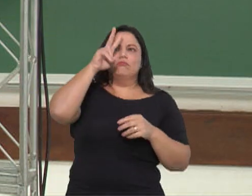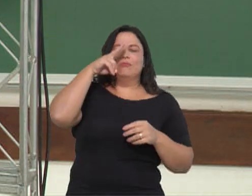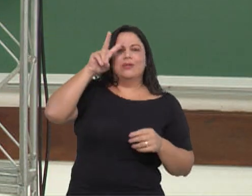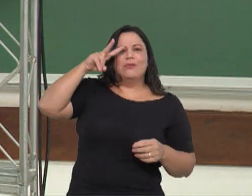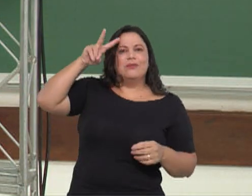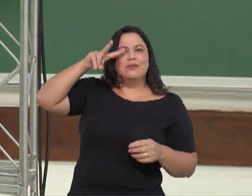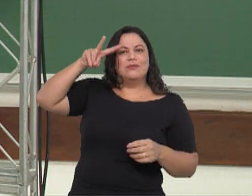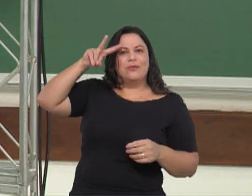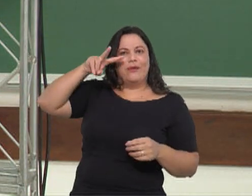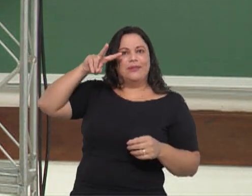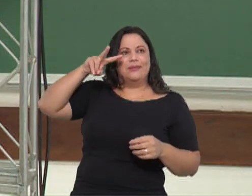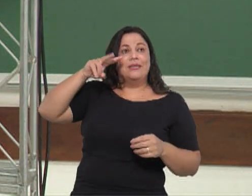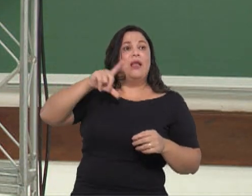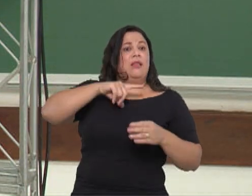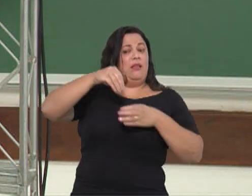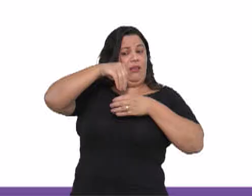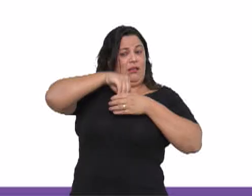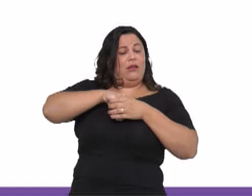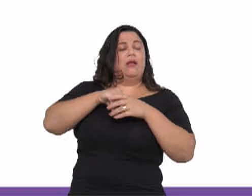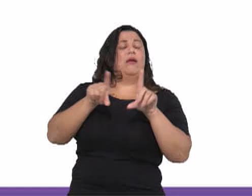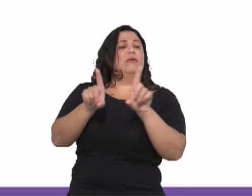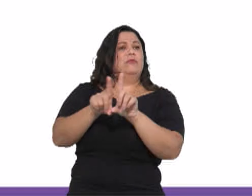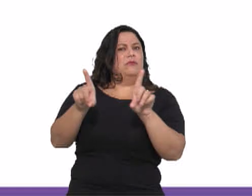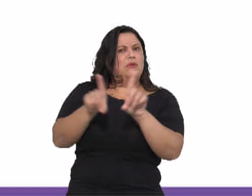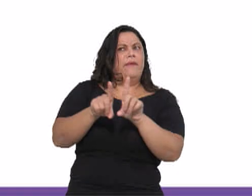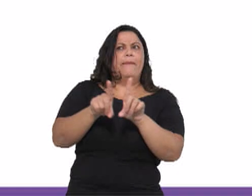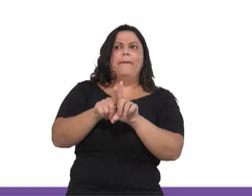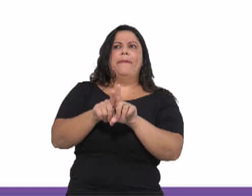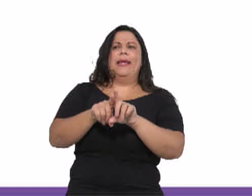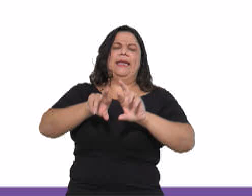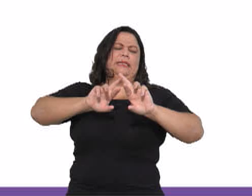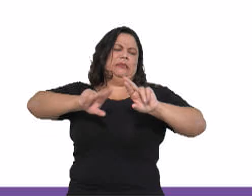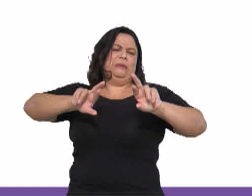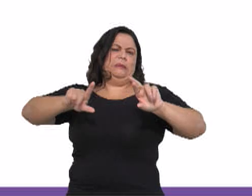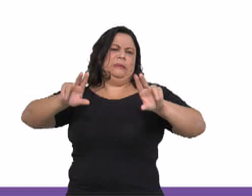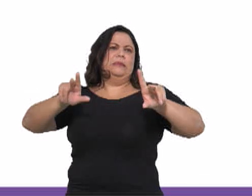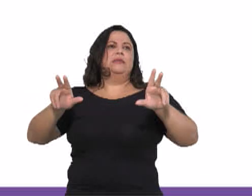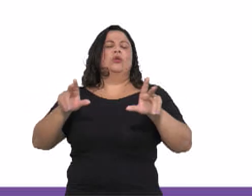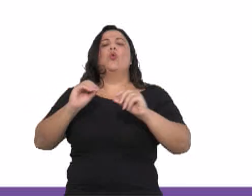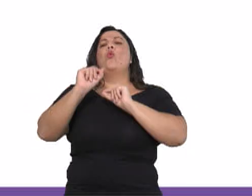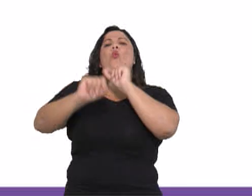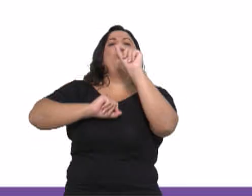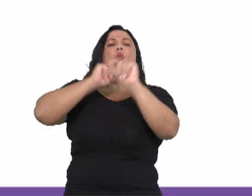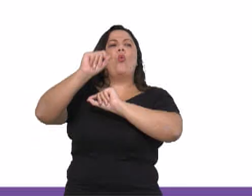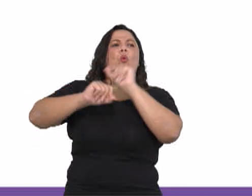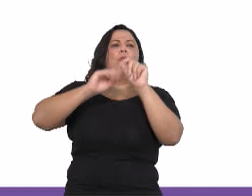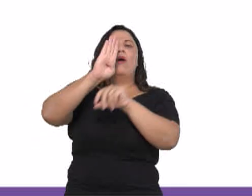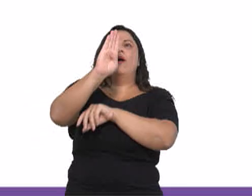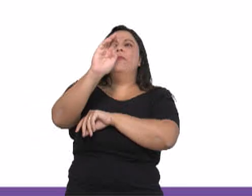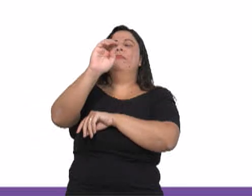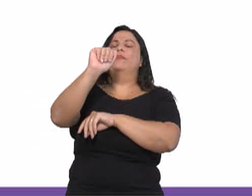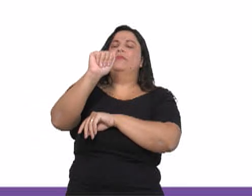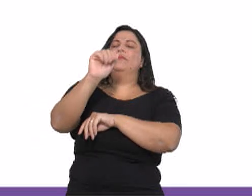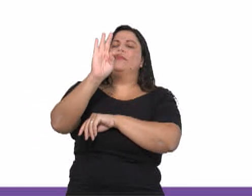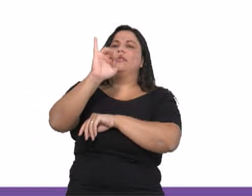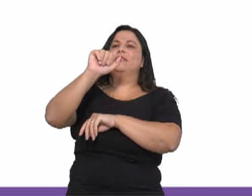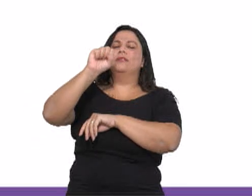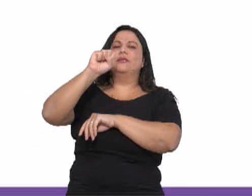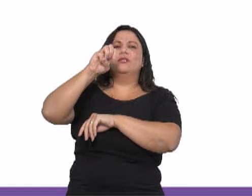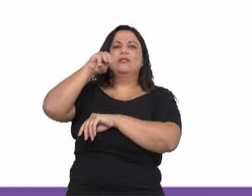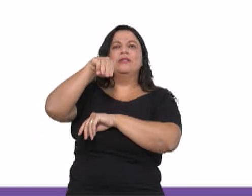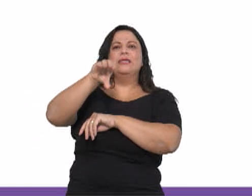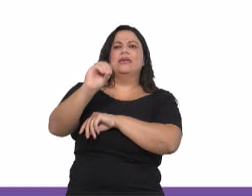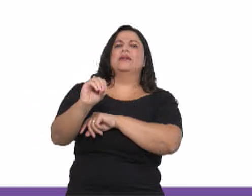e cristãos. E o batismo, são feitos vários batismos, tudo isso é feito na forma de coreografia, com